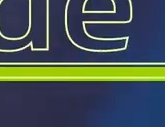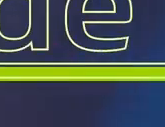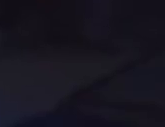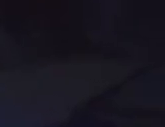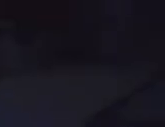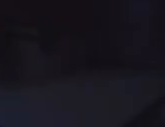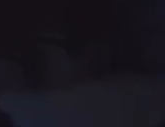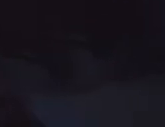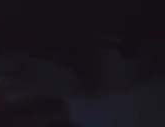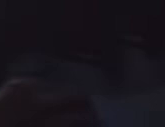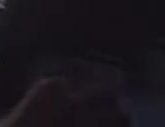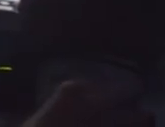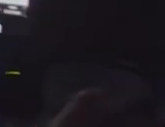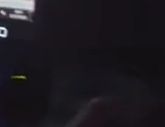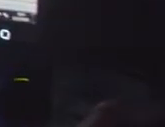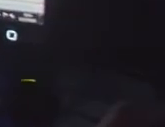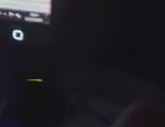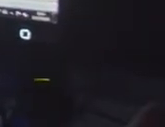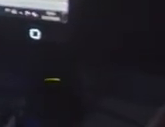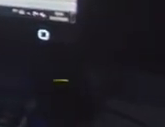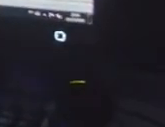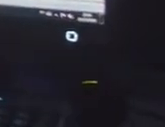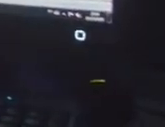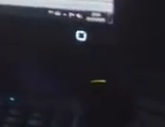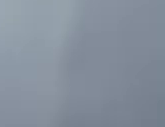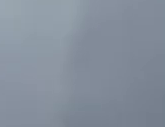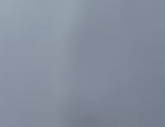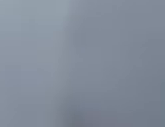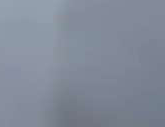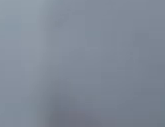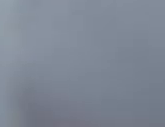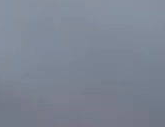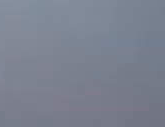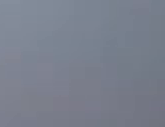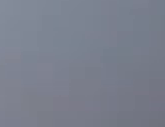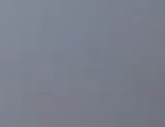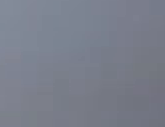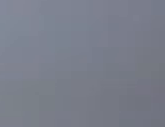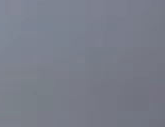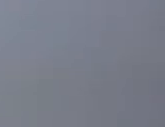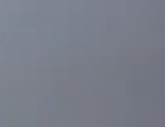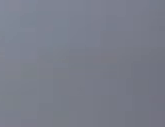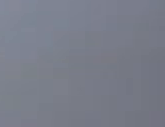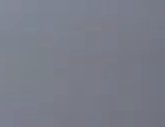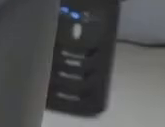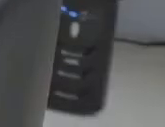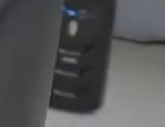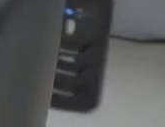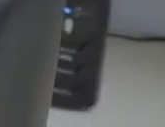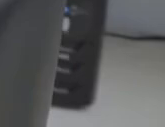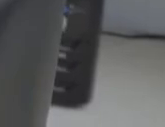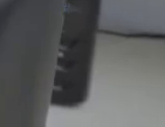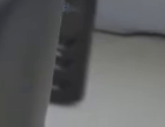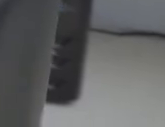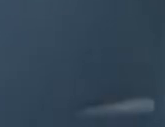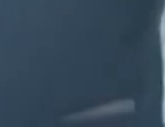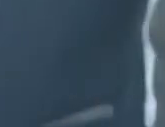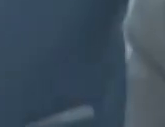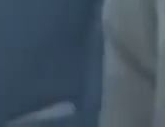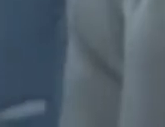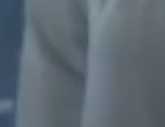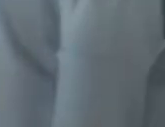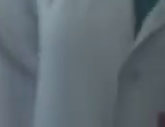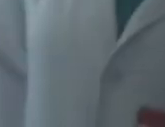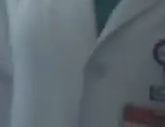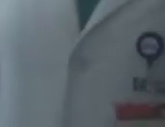do atendimento, investimento em tecnologia e constante capacitação dos profissionais. A saúde é feita